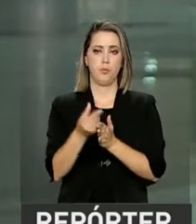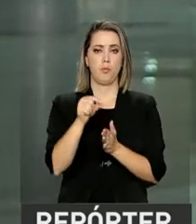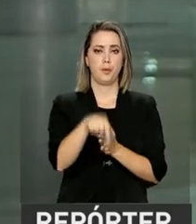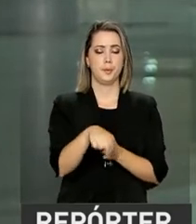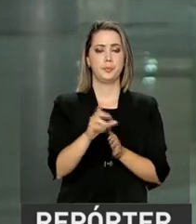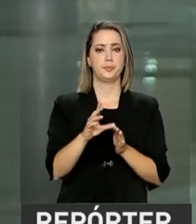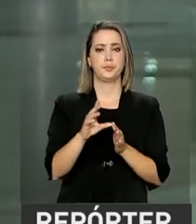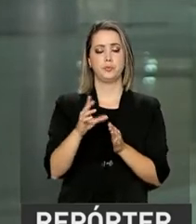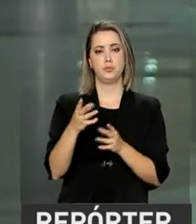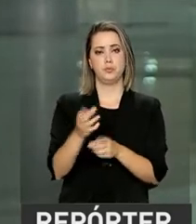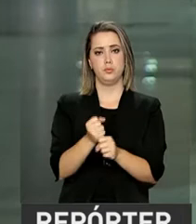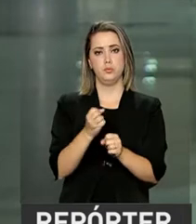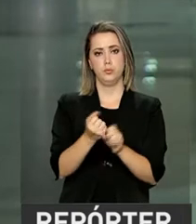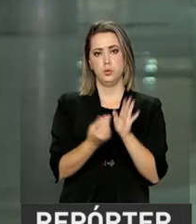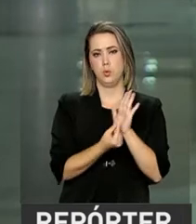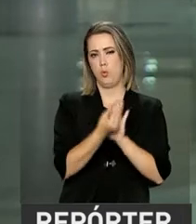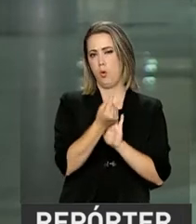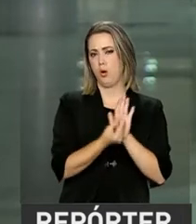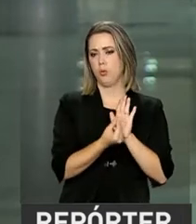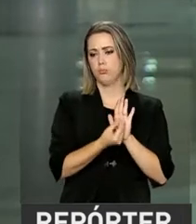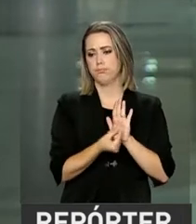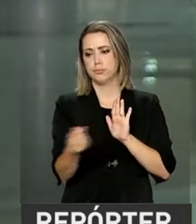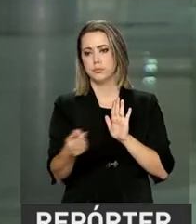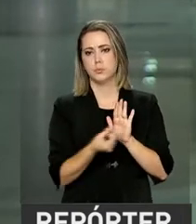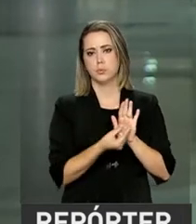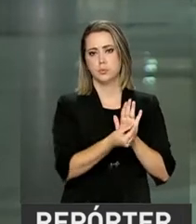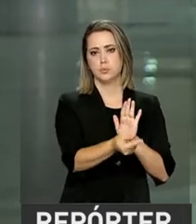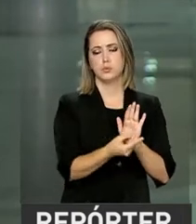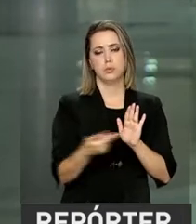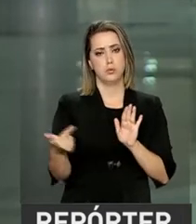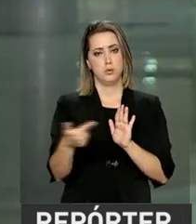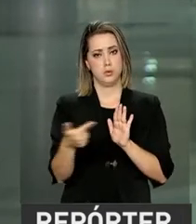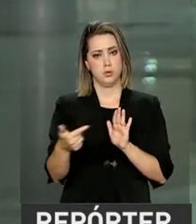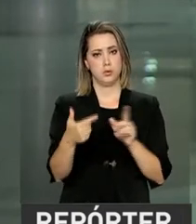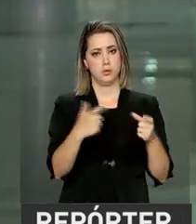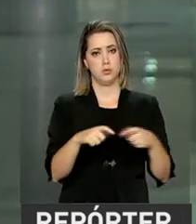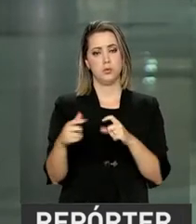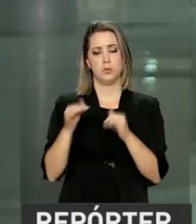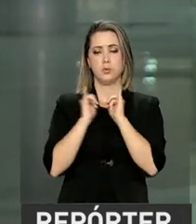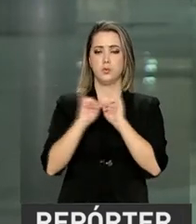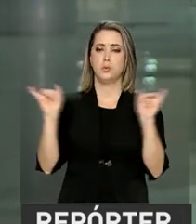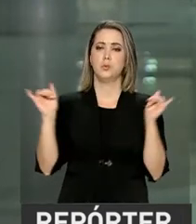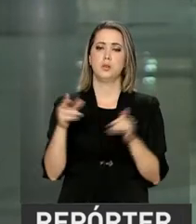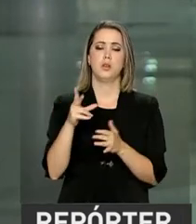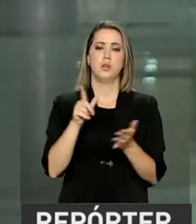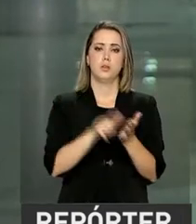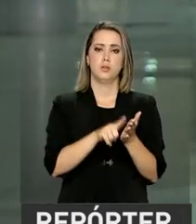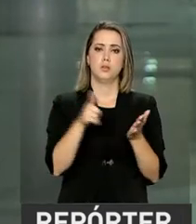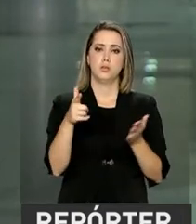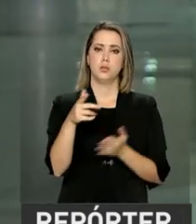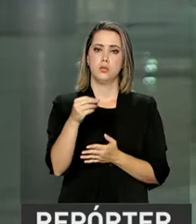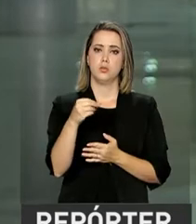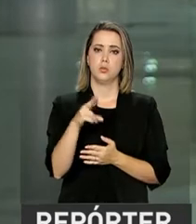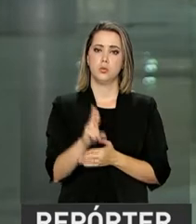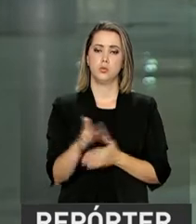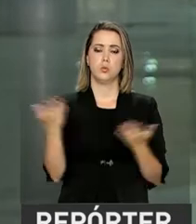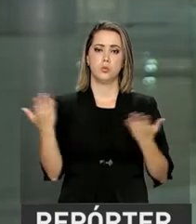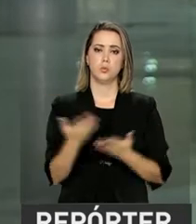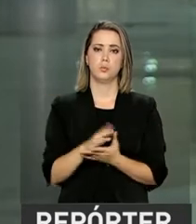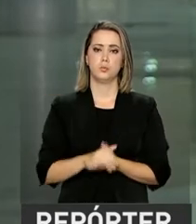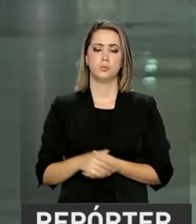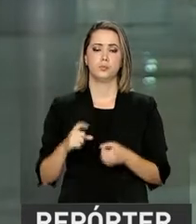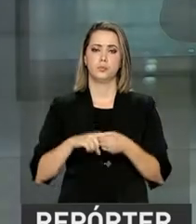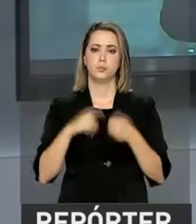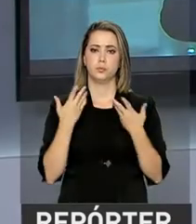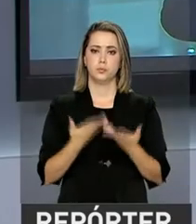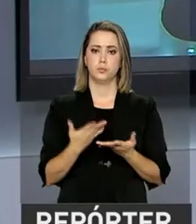cidades, Caieiras, no estado de São Paulo, e Campina das Missões, no Rio Grande do Sul, foi publicada no Diário Oficial da União dessa sexta-feira. Volto